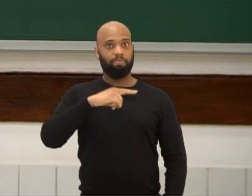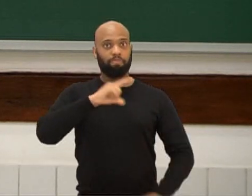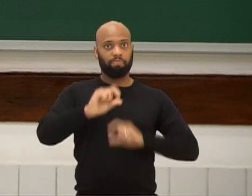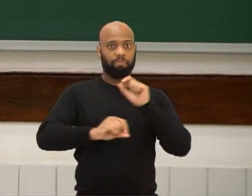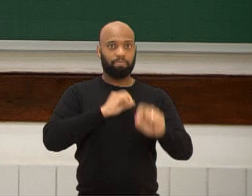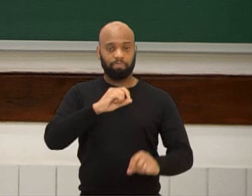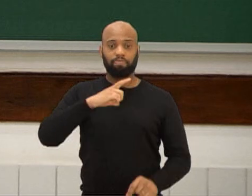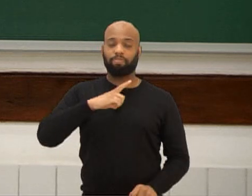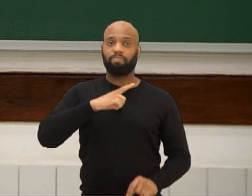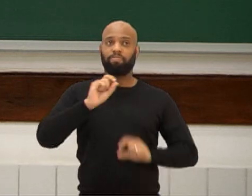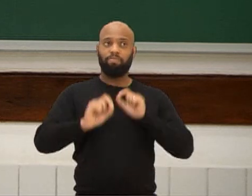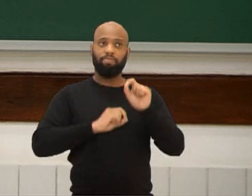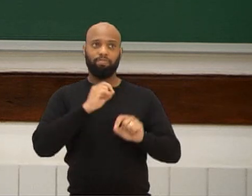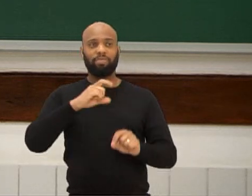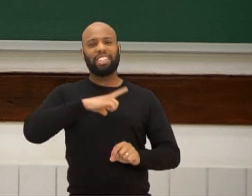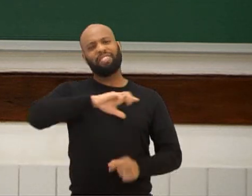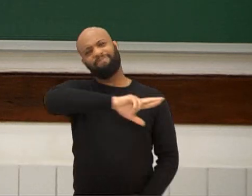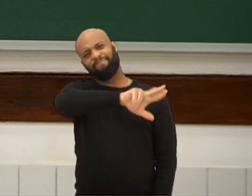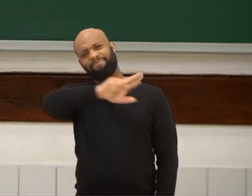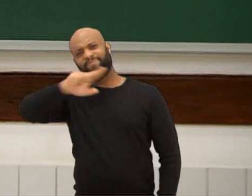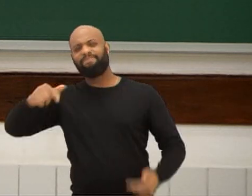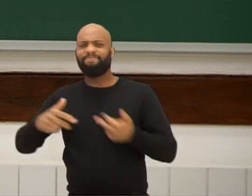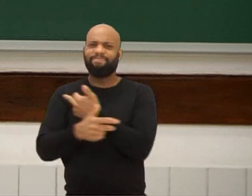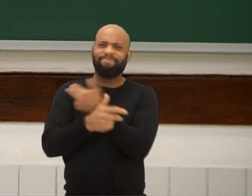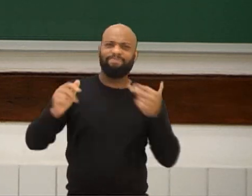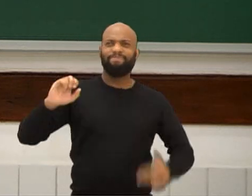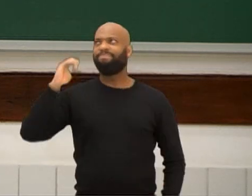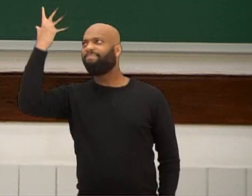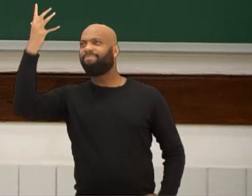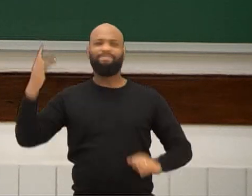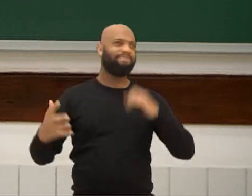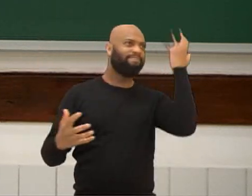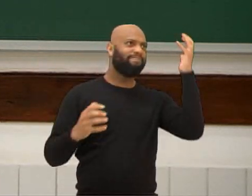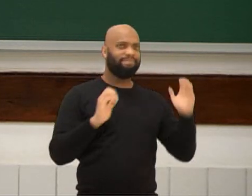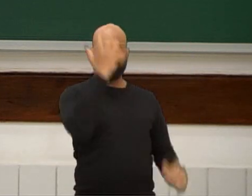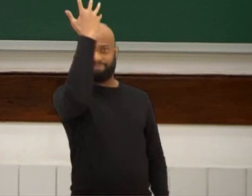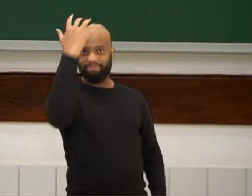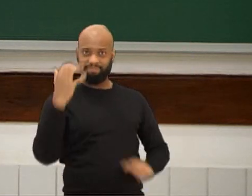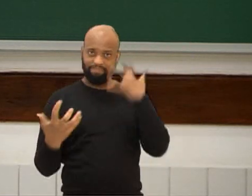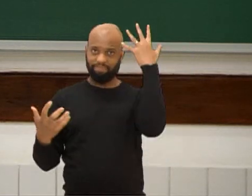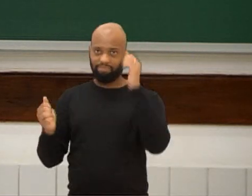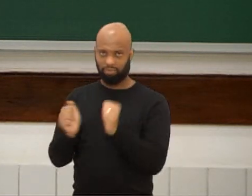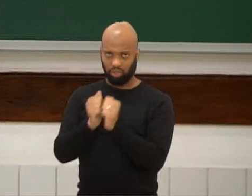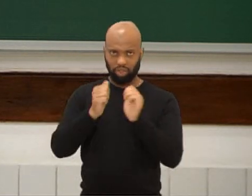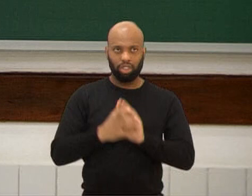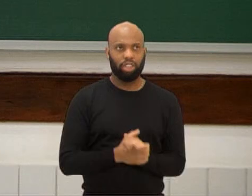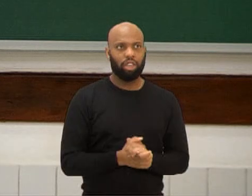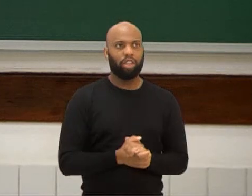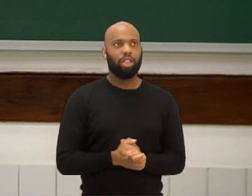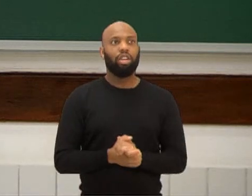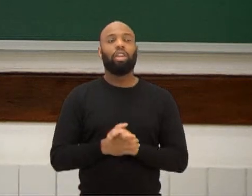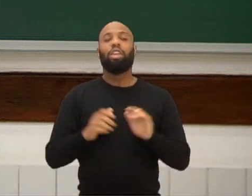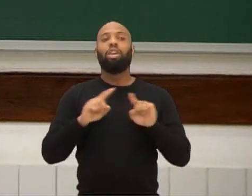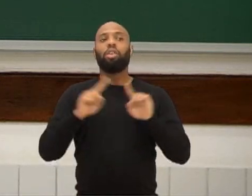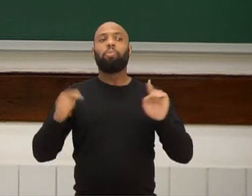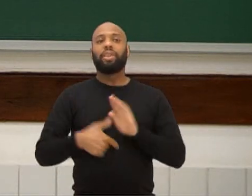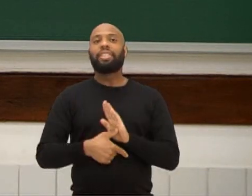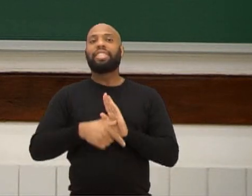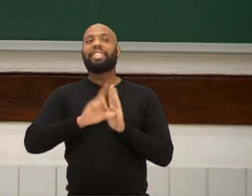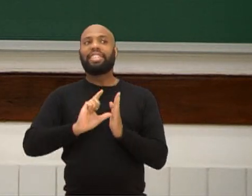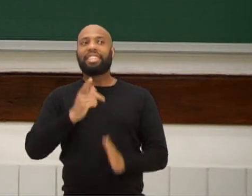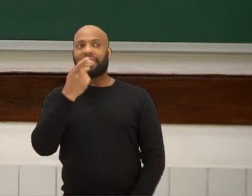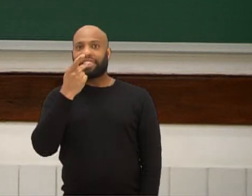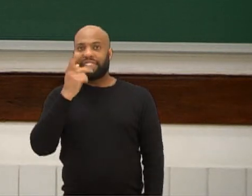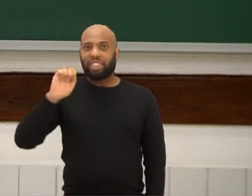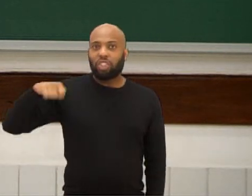uma profusão de coisas acontecendo que vocês nem imaginam. Bom, antes da gente